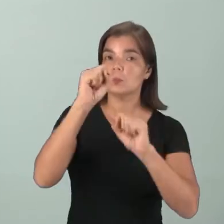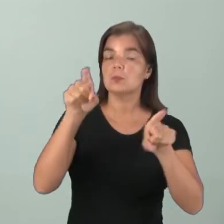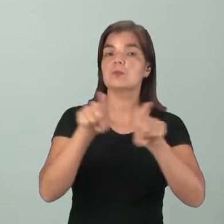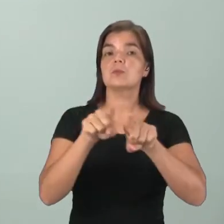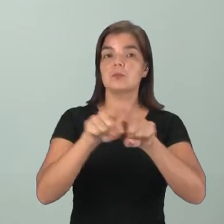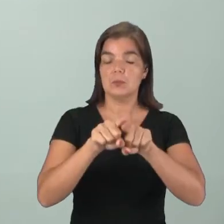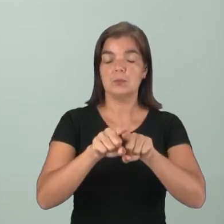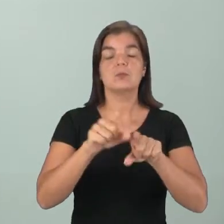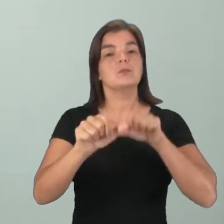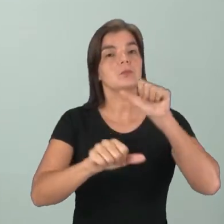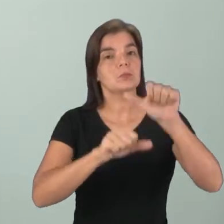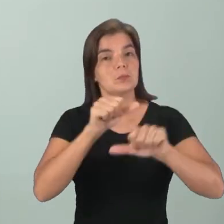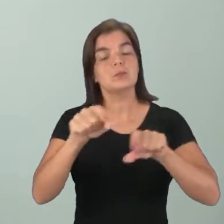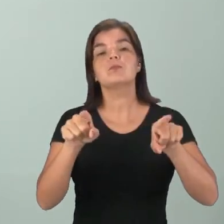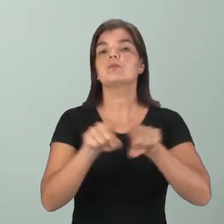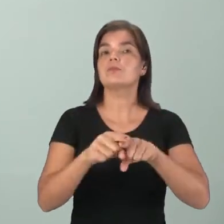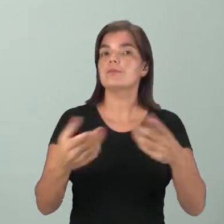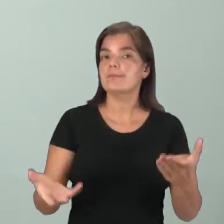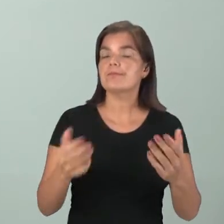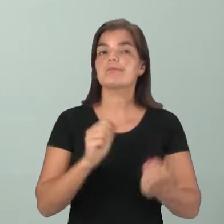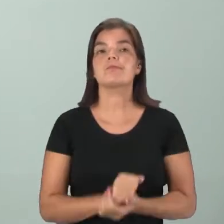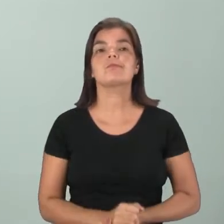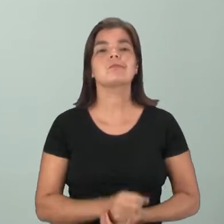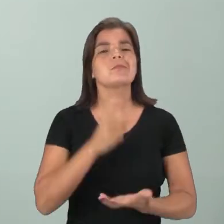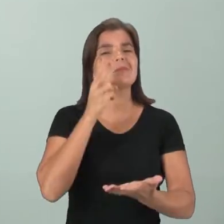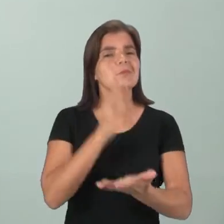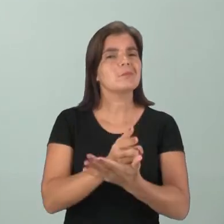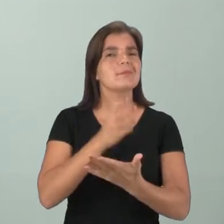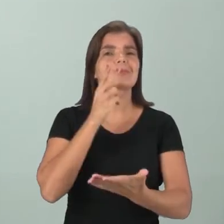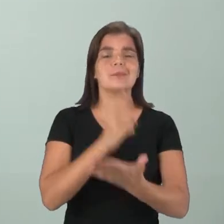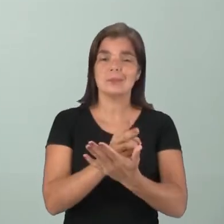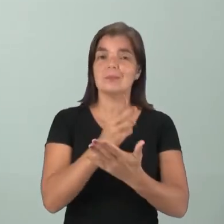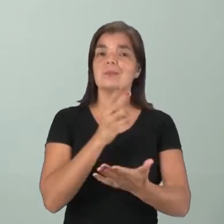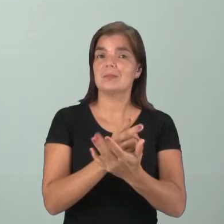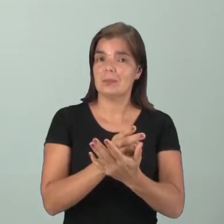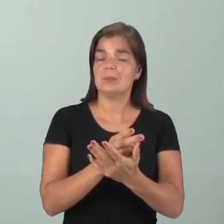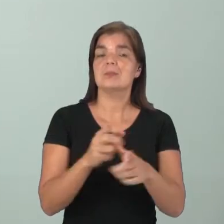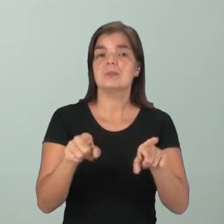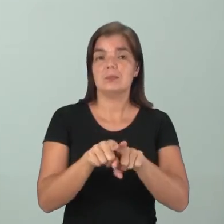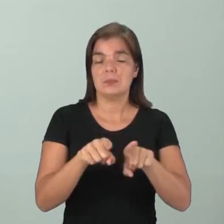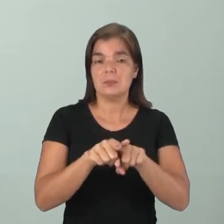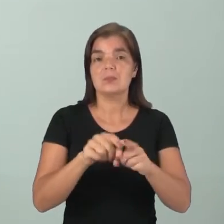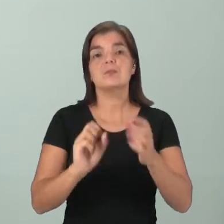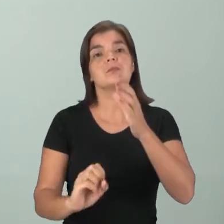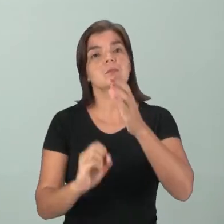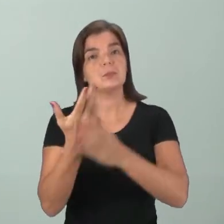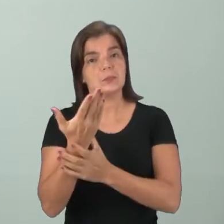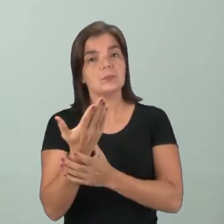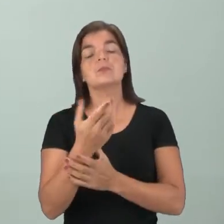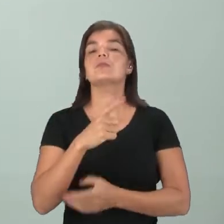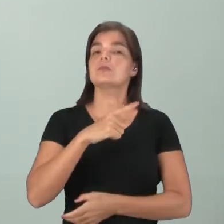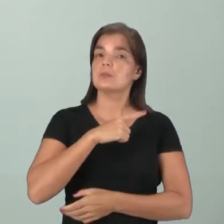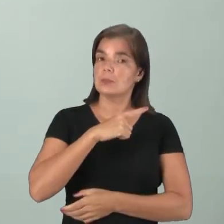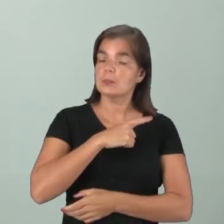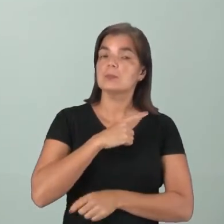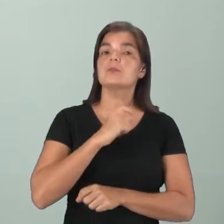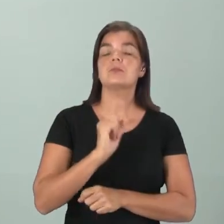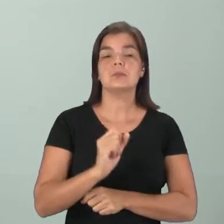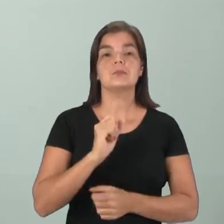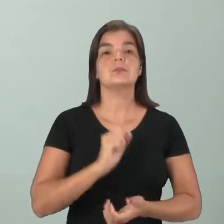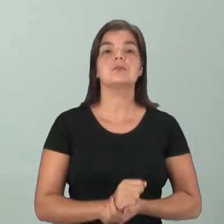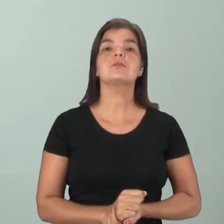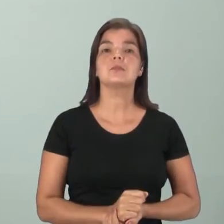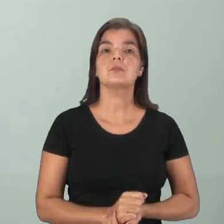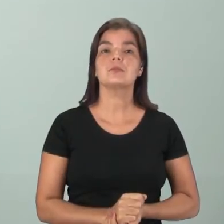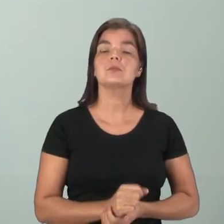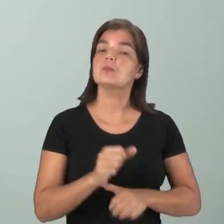com a Revolução Industrial também um processo de modificação de cultura. Então, sempre em determinados momentos, em determinados acontecimentos,